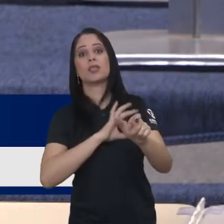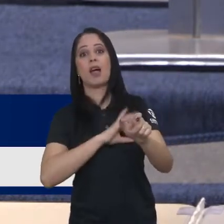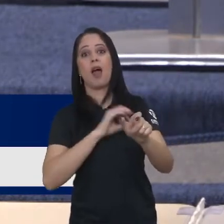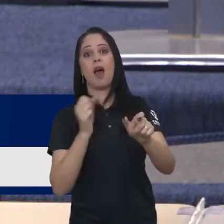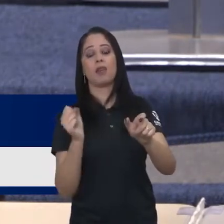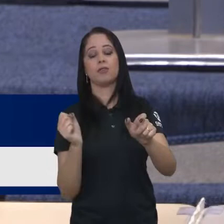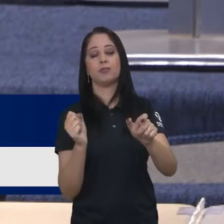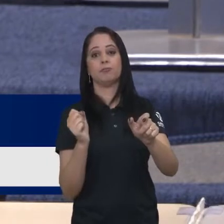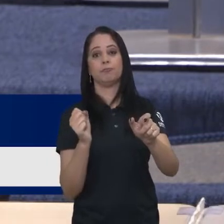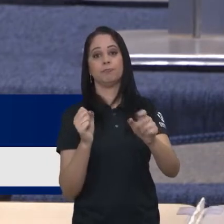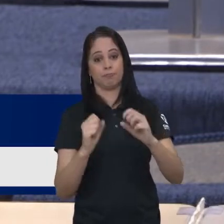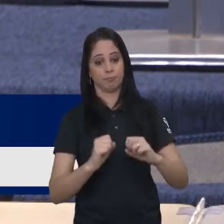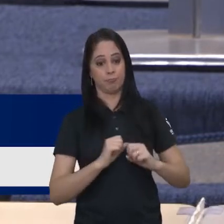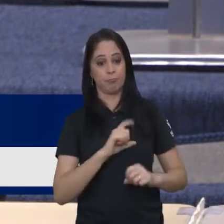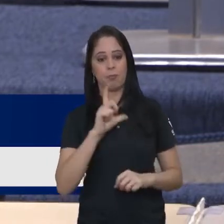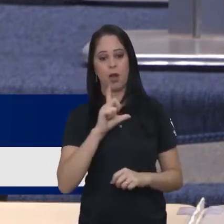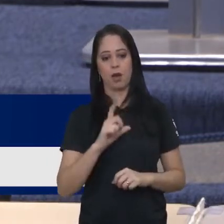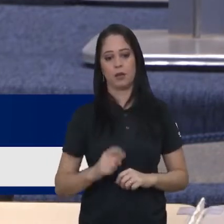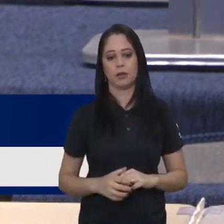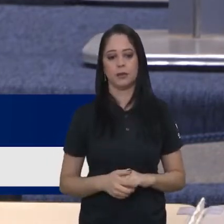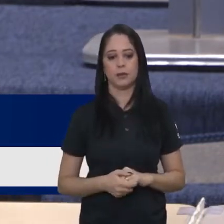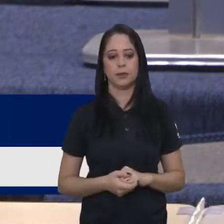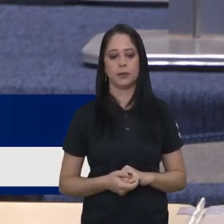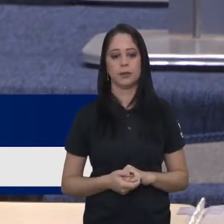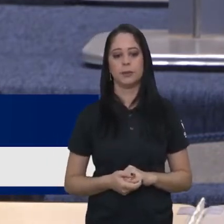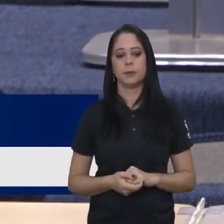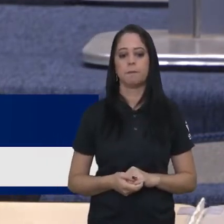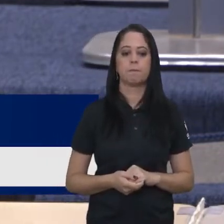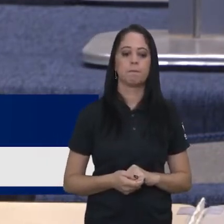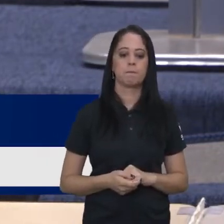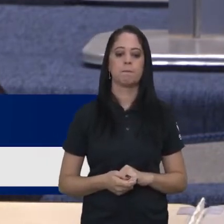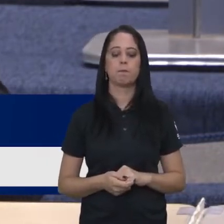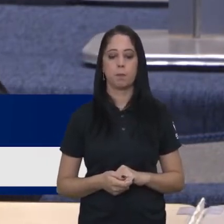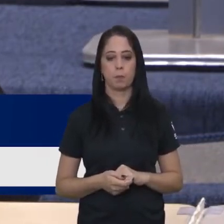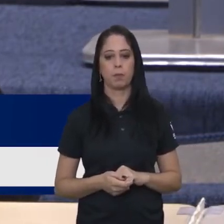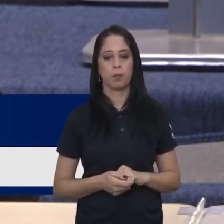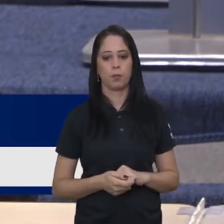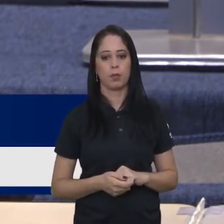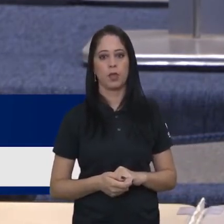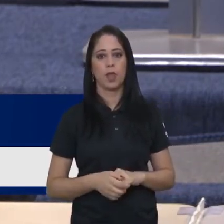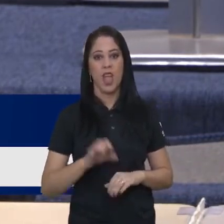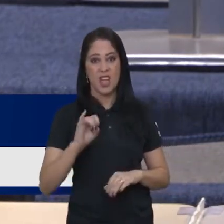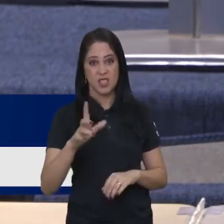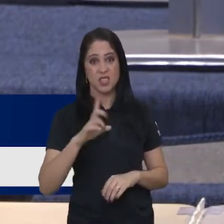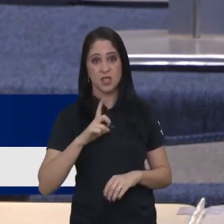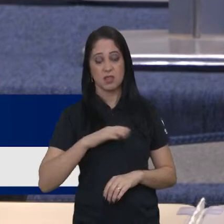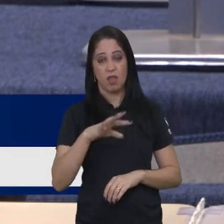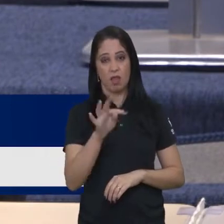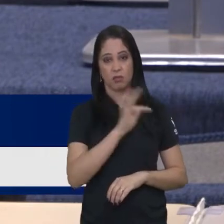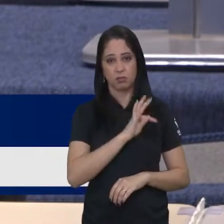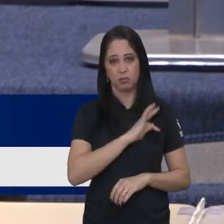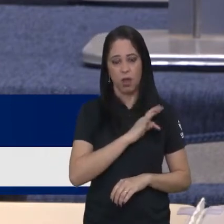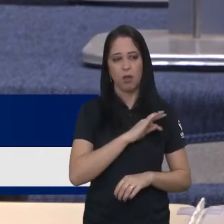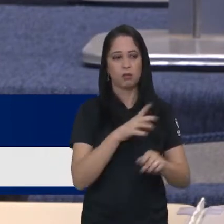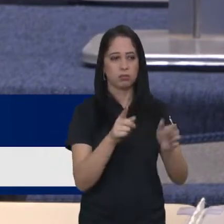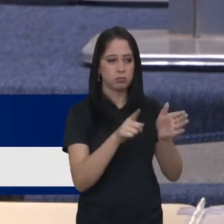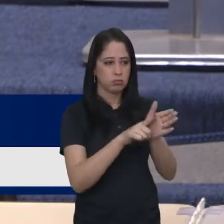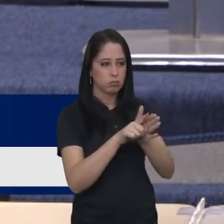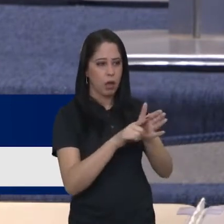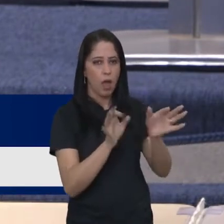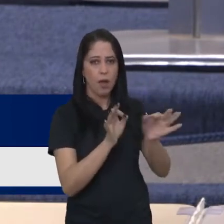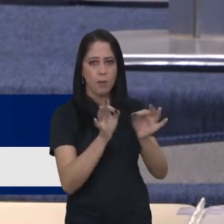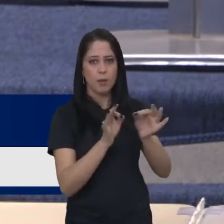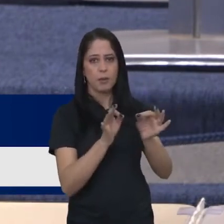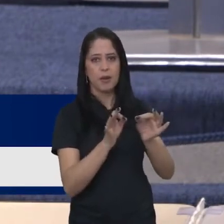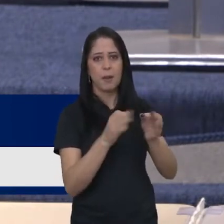Uma regularização, porque não é só fazer o projeto, o projeto é a parte mais fácil. Você, com bons técnicos, você faz um projeto, em alguns meses você consegue construir um projeto de